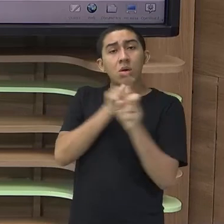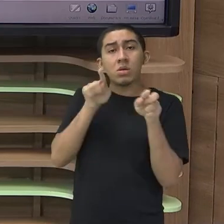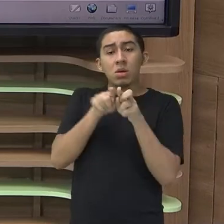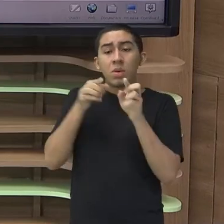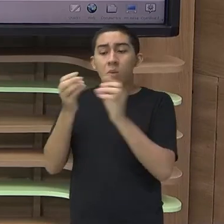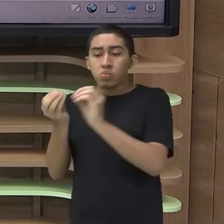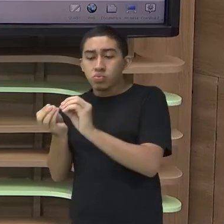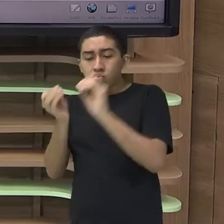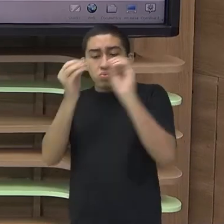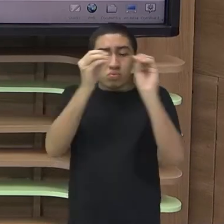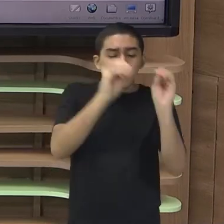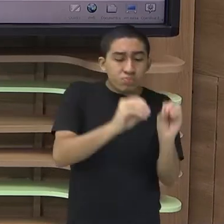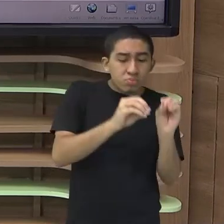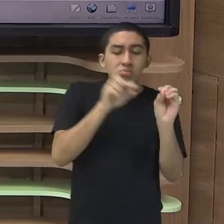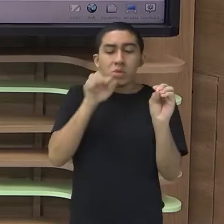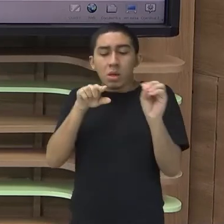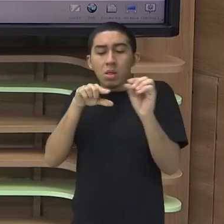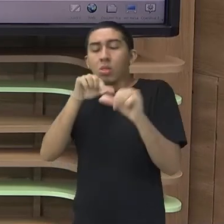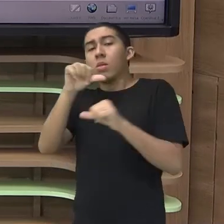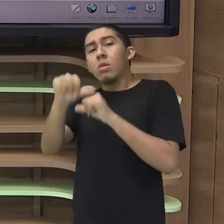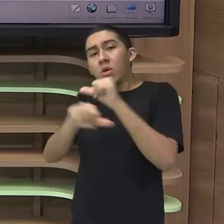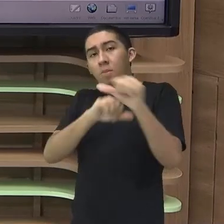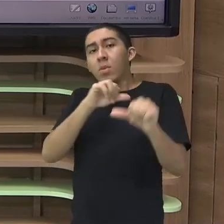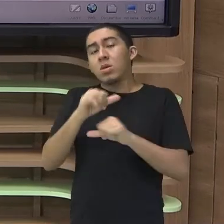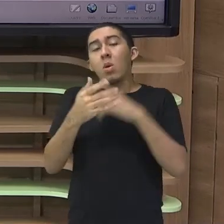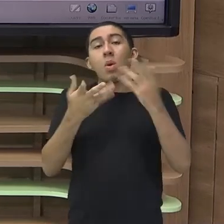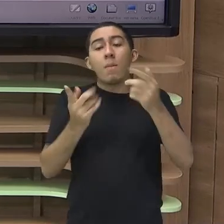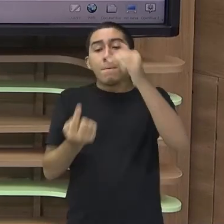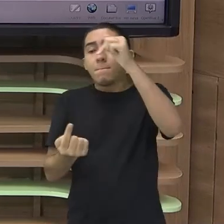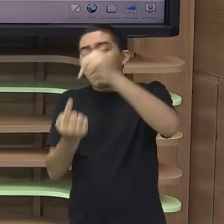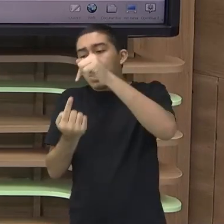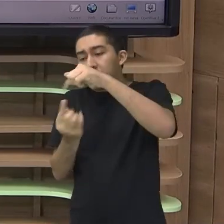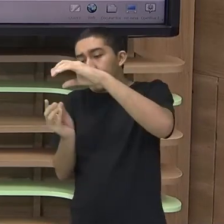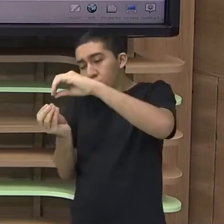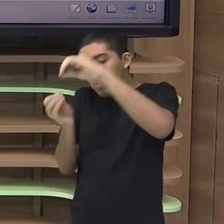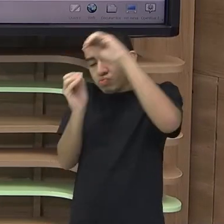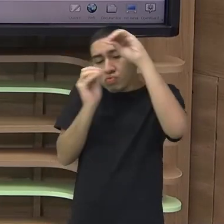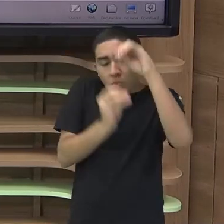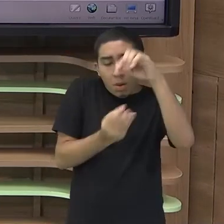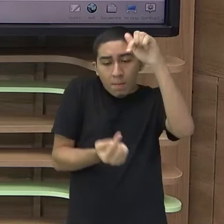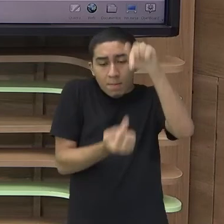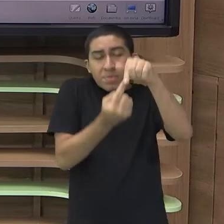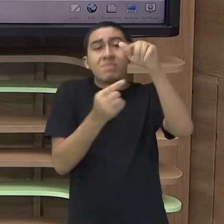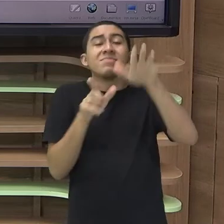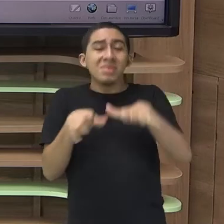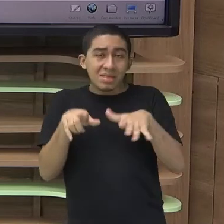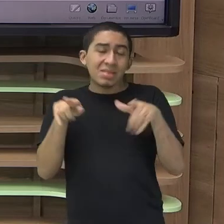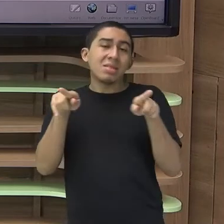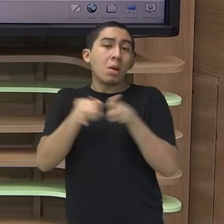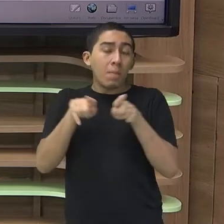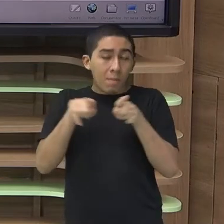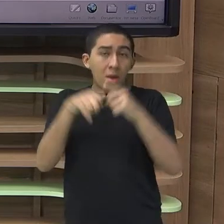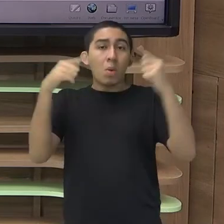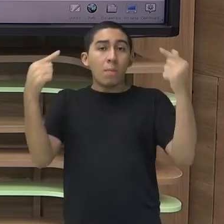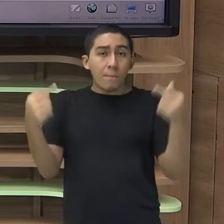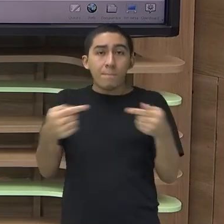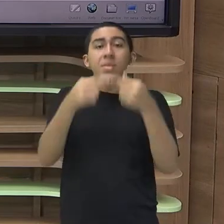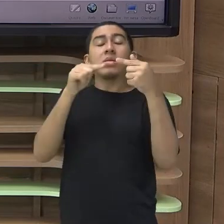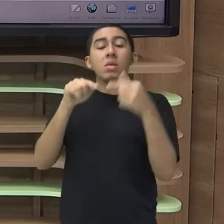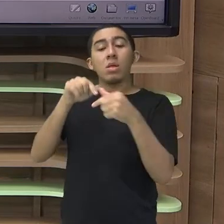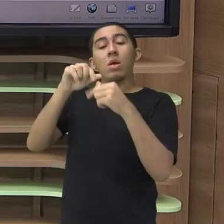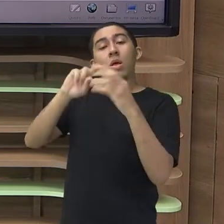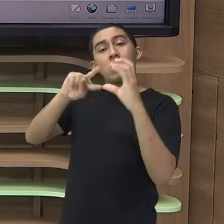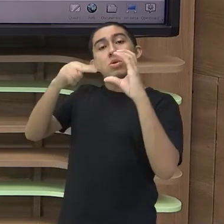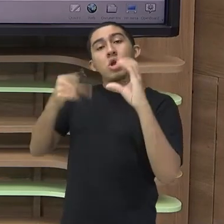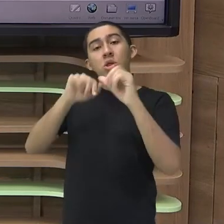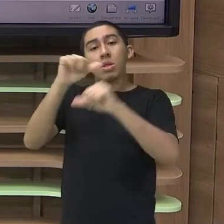translocação, mudando essas bases de lugar, e isso também causa uma mutação. Quando a gente fala de